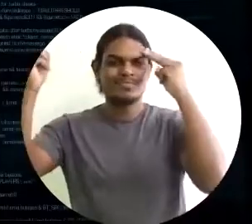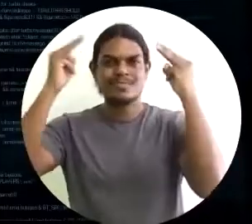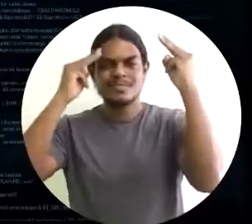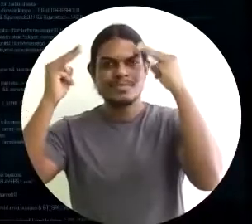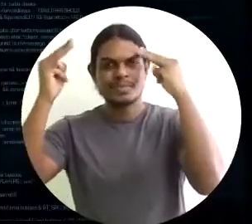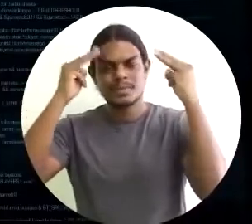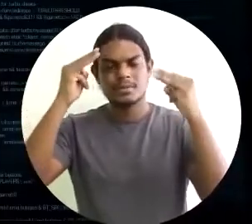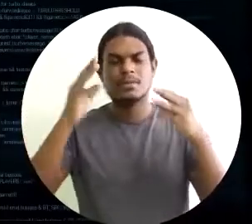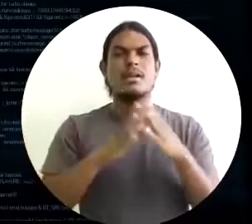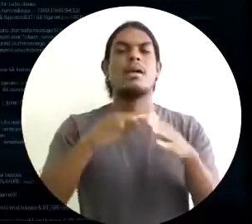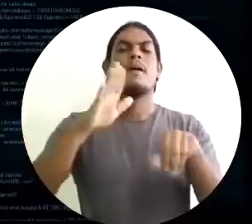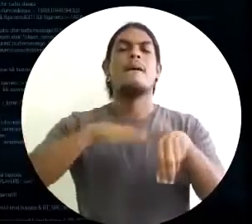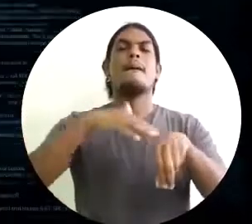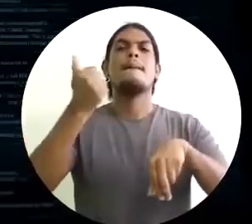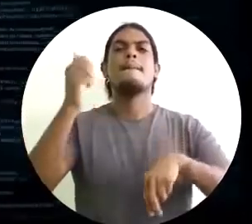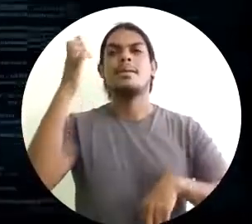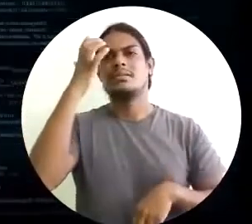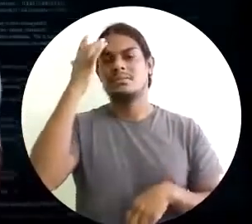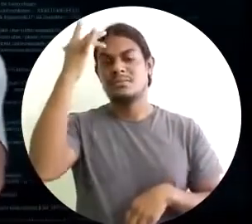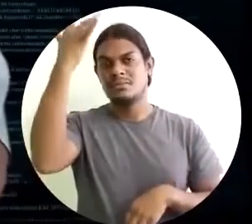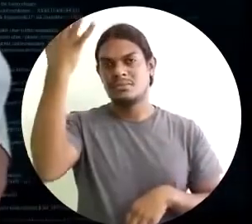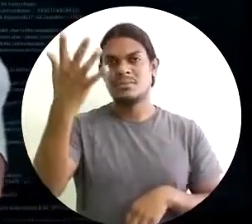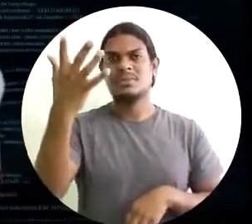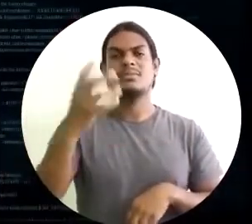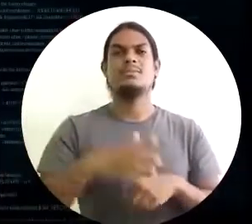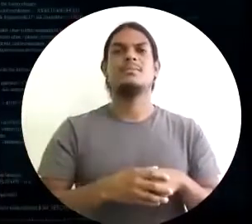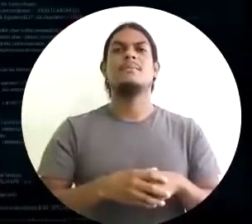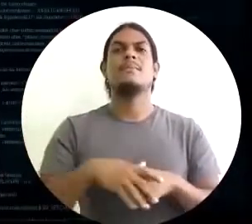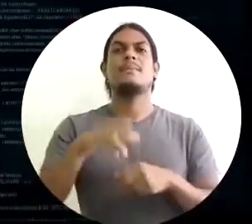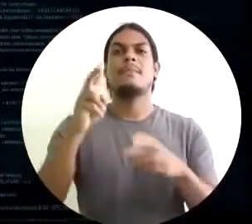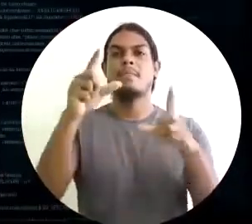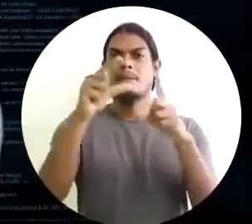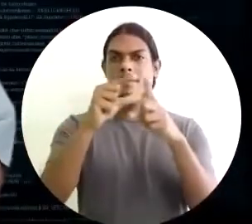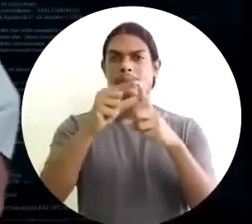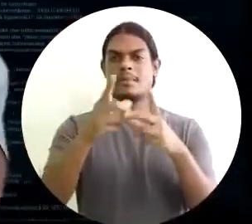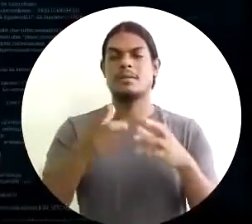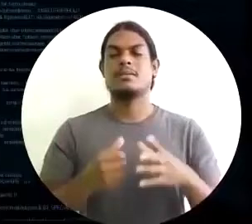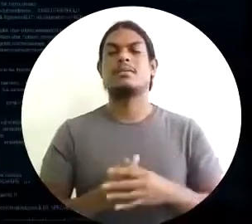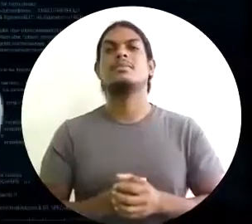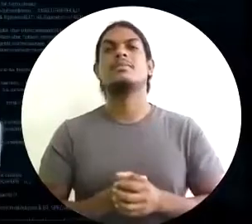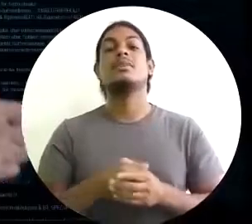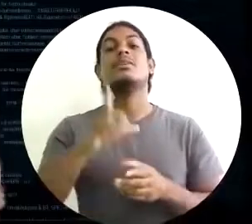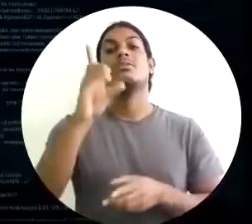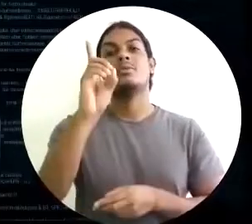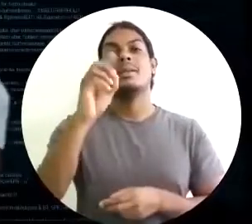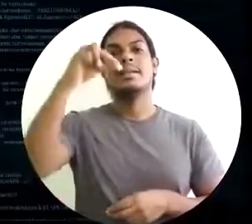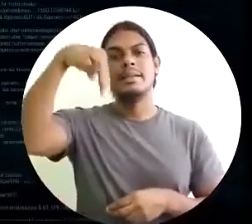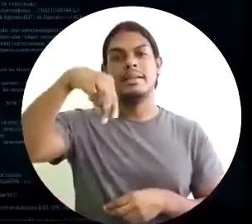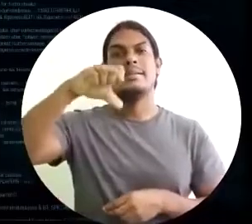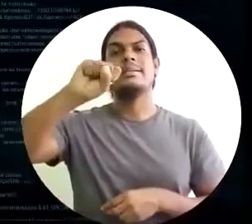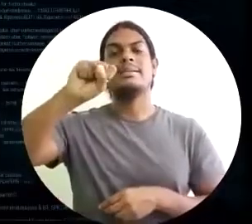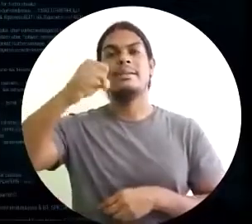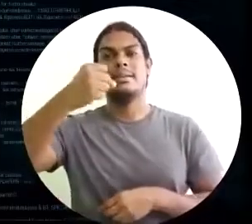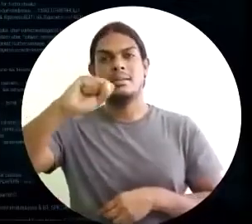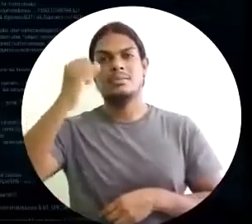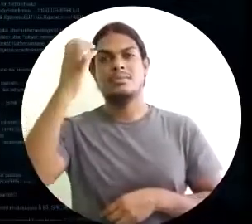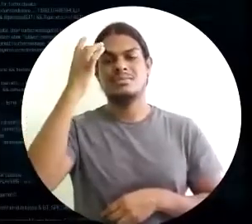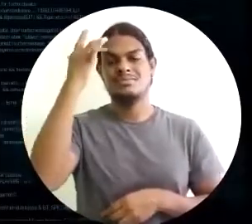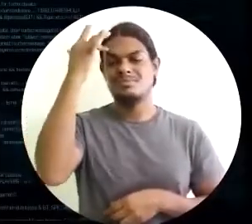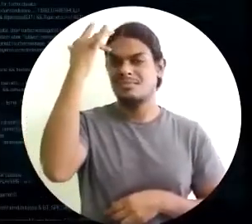você decore por palavras. Então, o DNS ele veio disso, para facilitar o